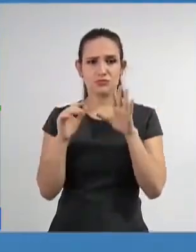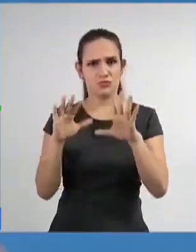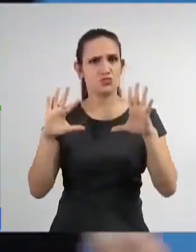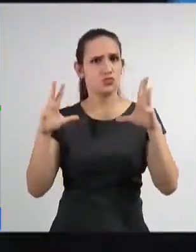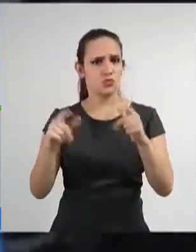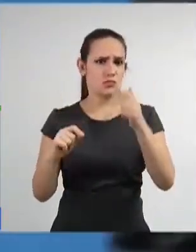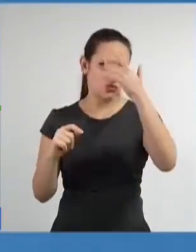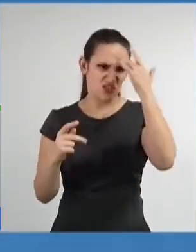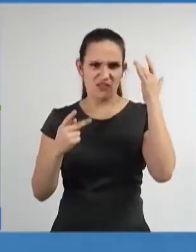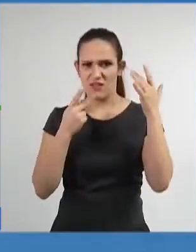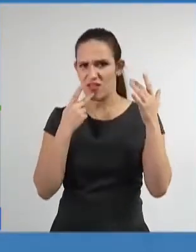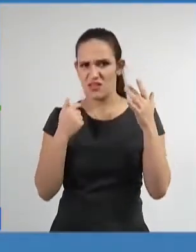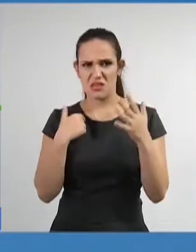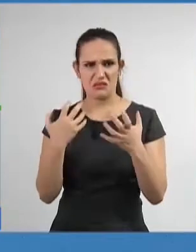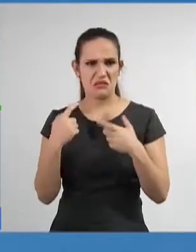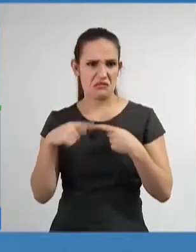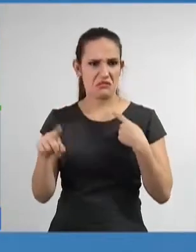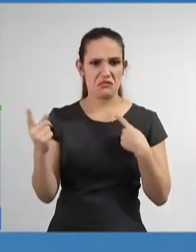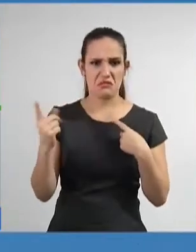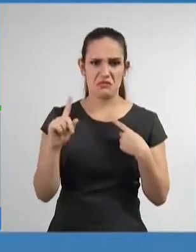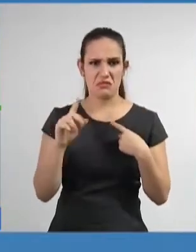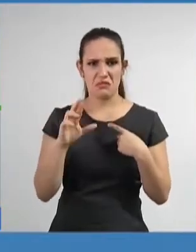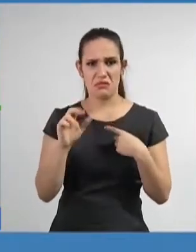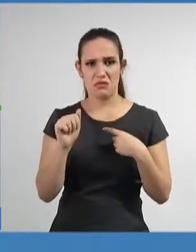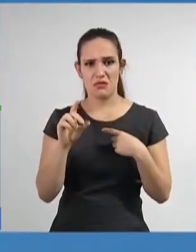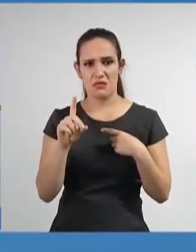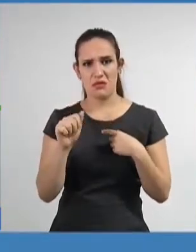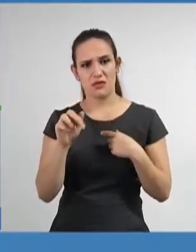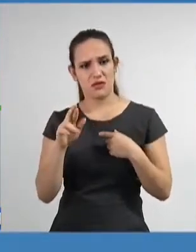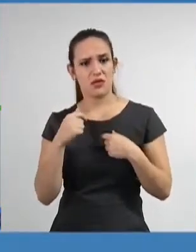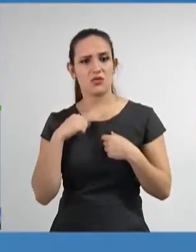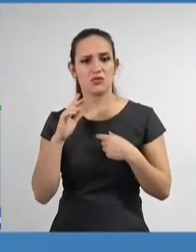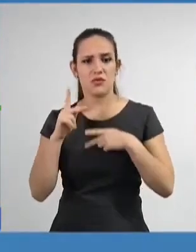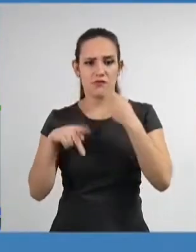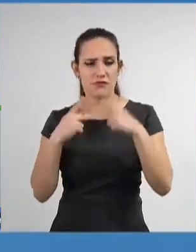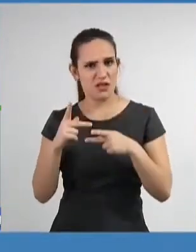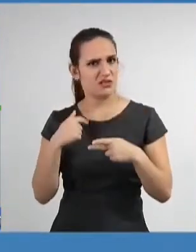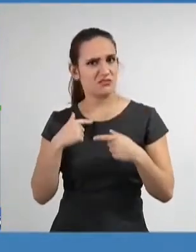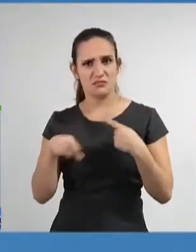mundo fazer discurso contra o radar. Eu já me posicionei nessa casa, até